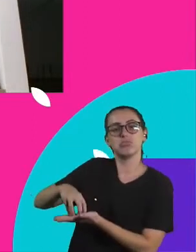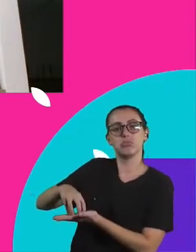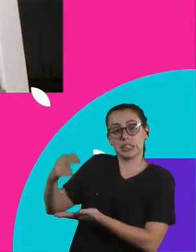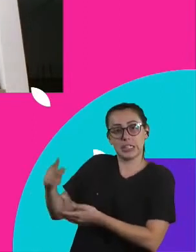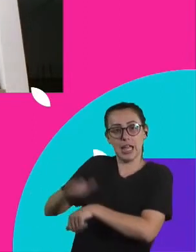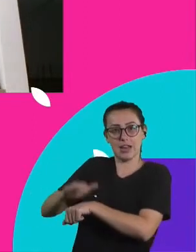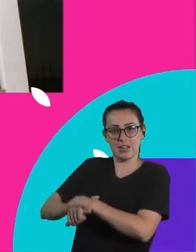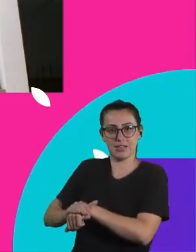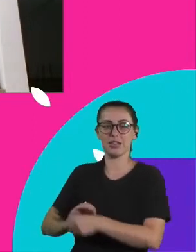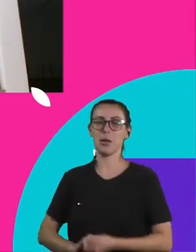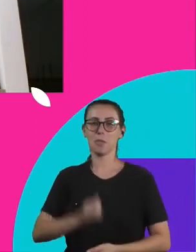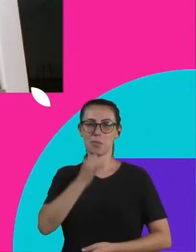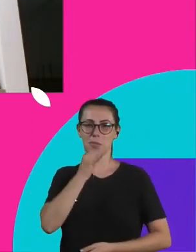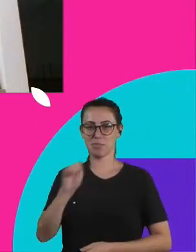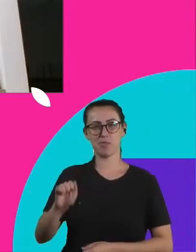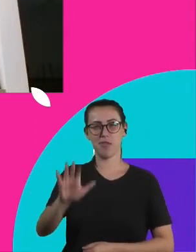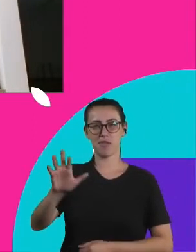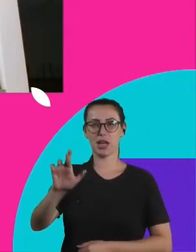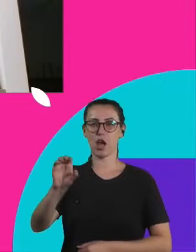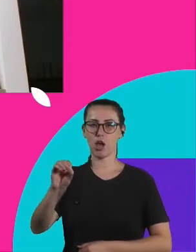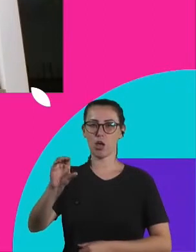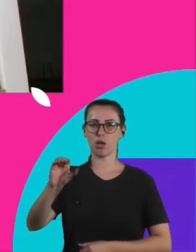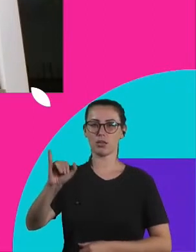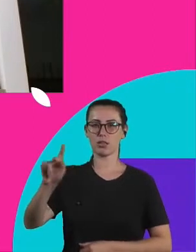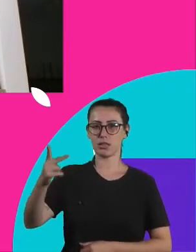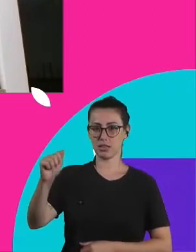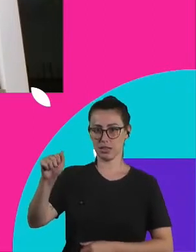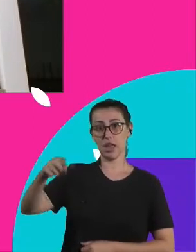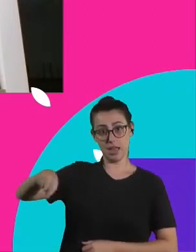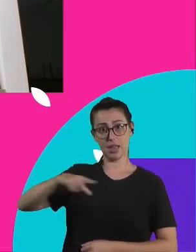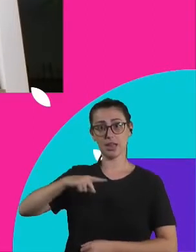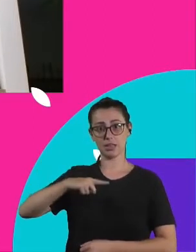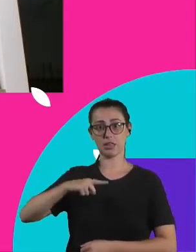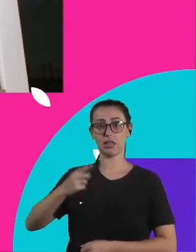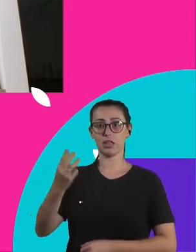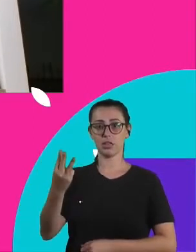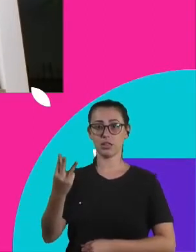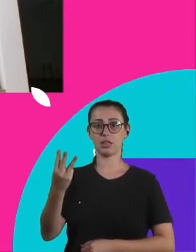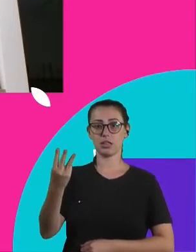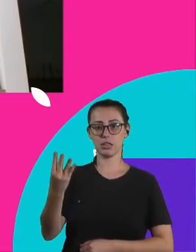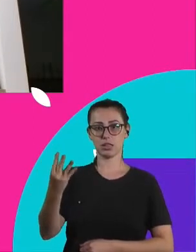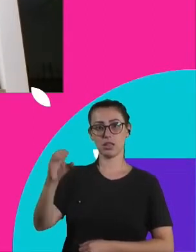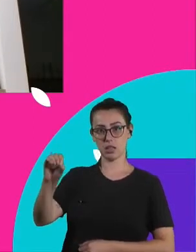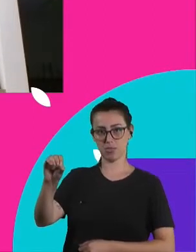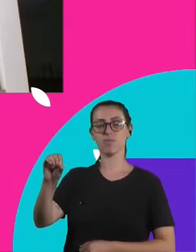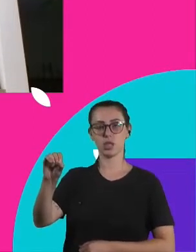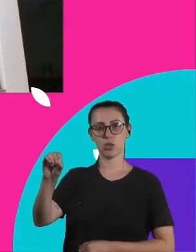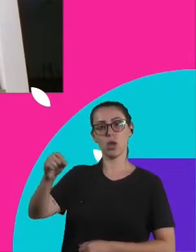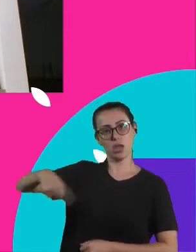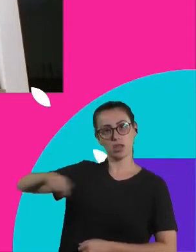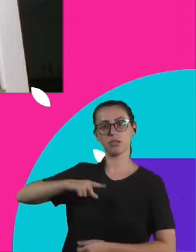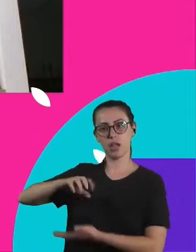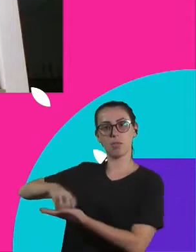passagem aérea, e esse empreendedor recebia 10%, o que significa dizer 24